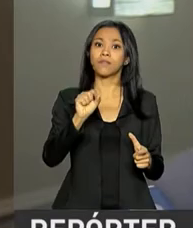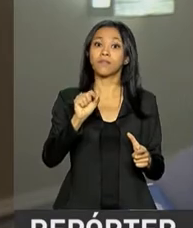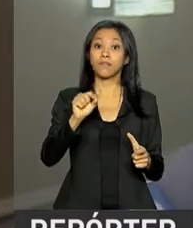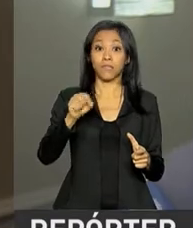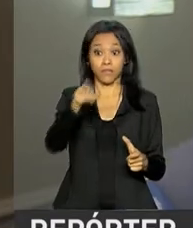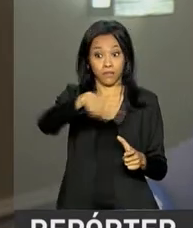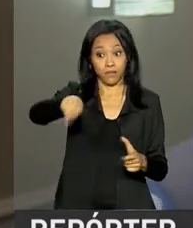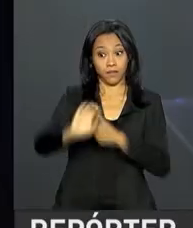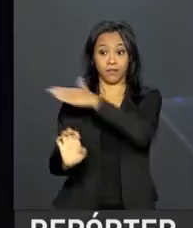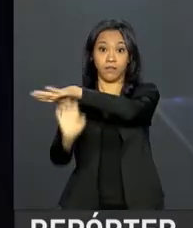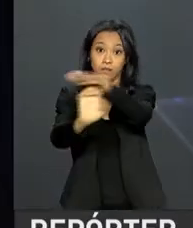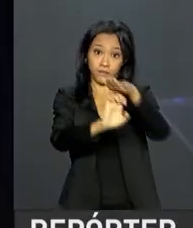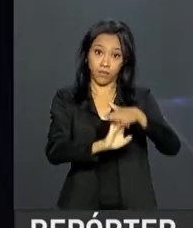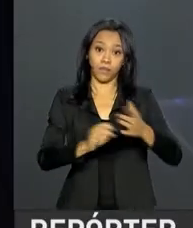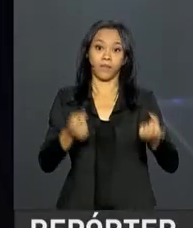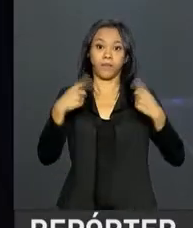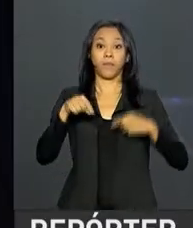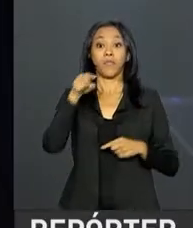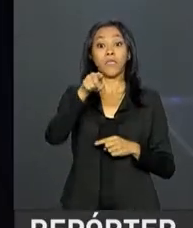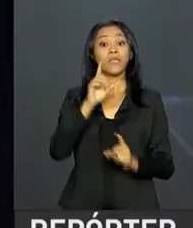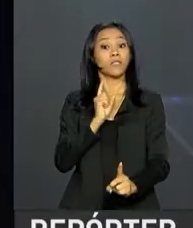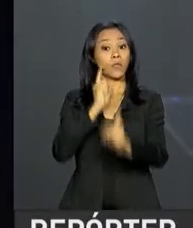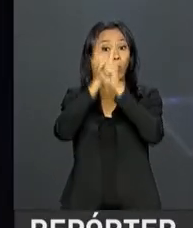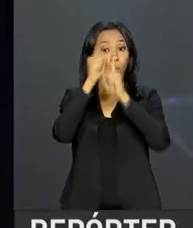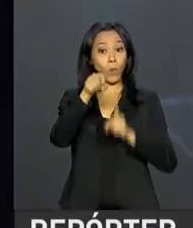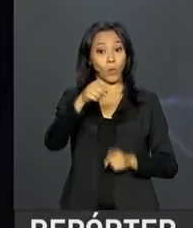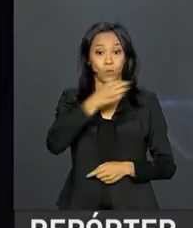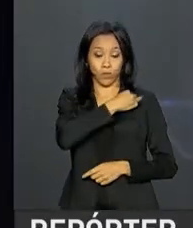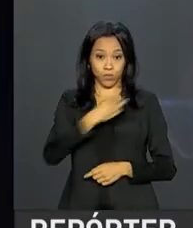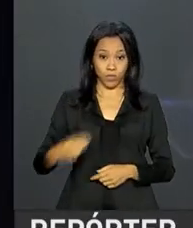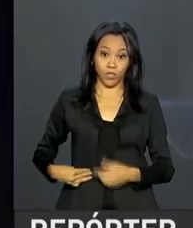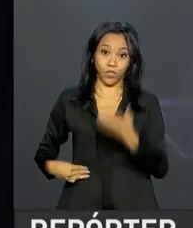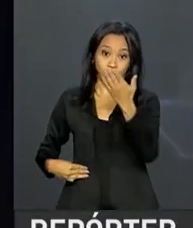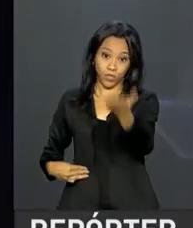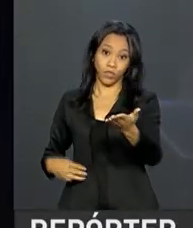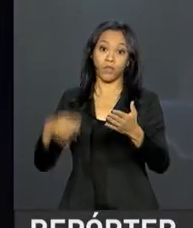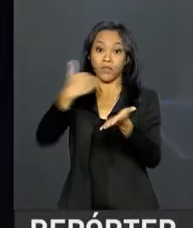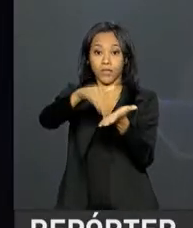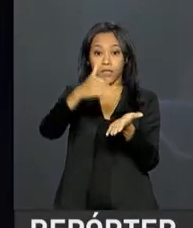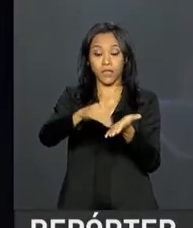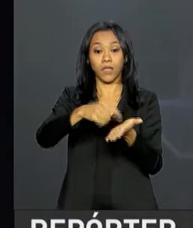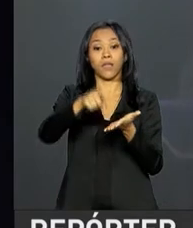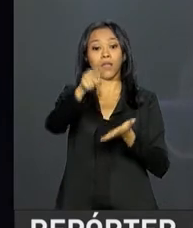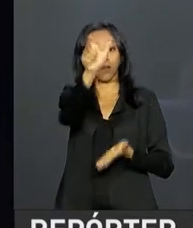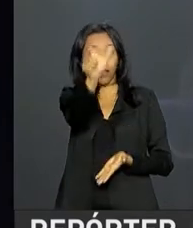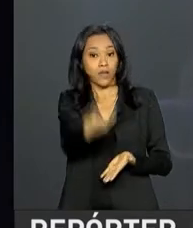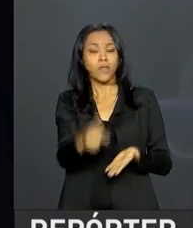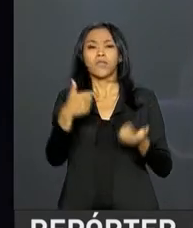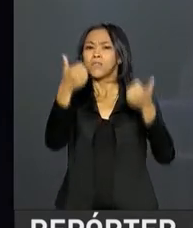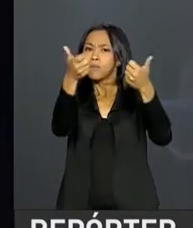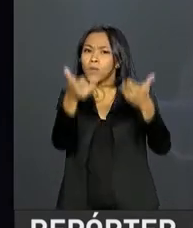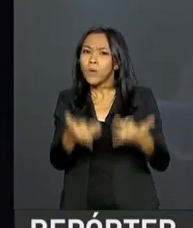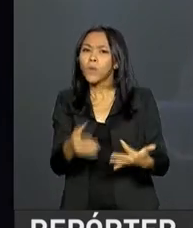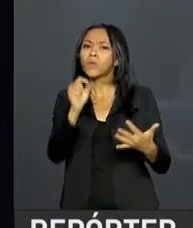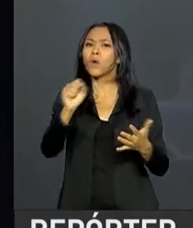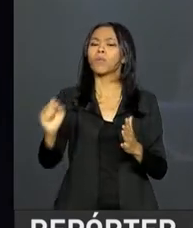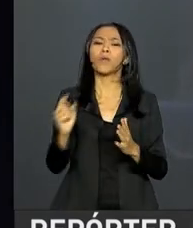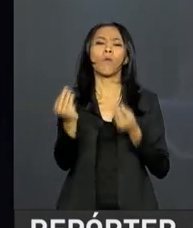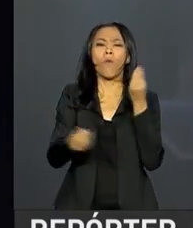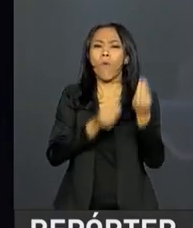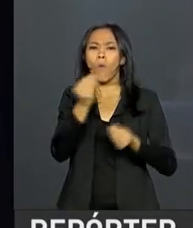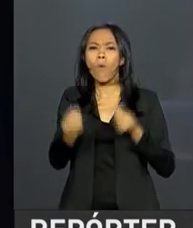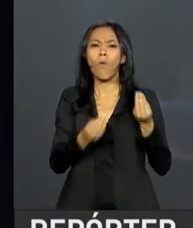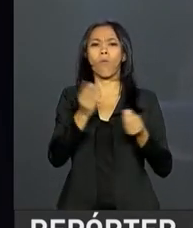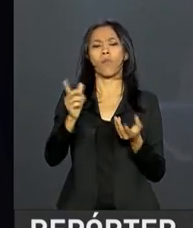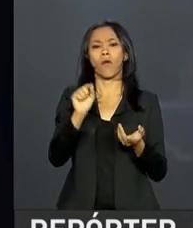das companhias de investir. Durante o evento, o ministro da Secretaria-Geral da Presidência da República, Moreira Franco, falou sobre o processo de